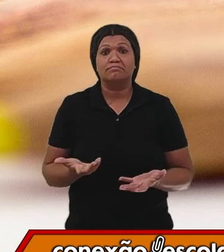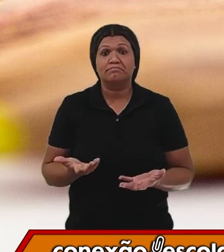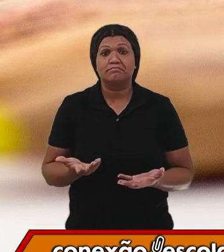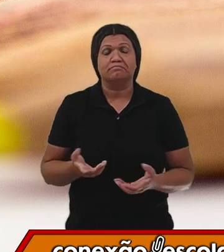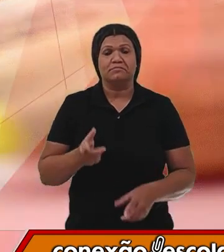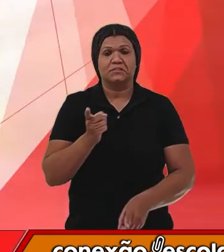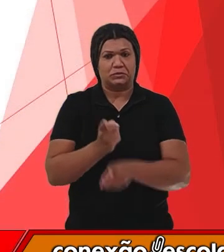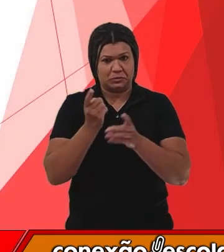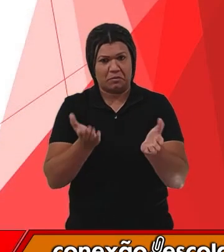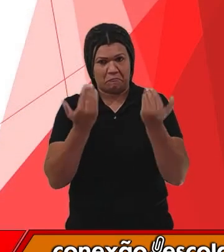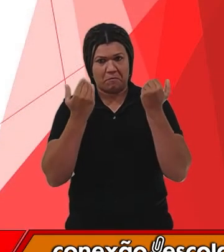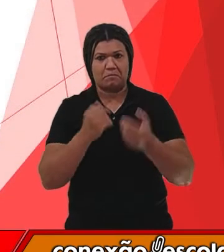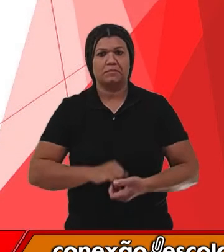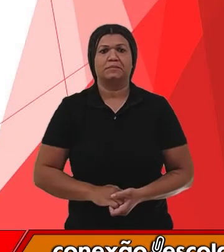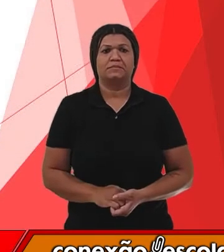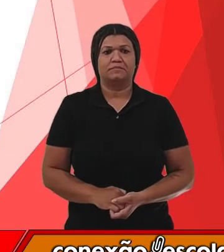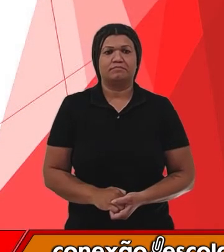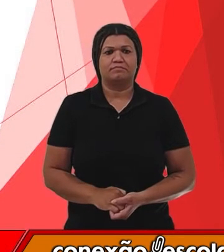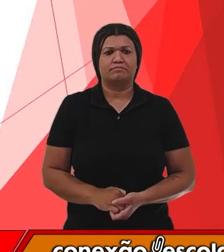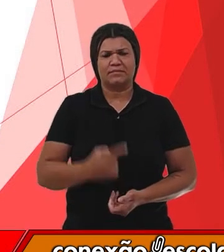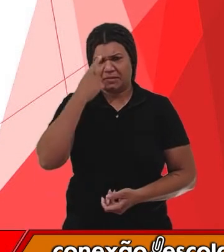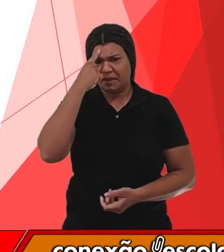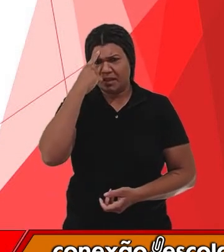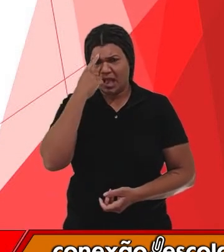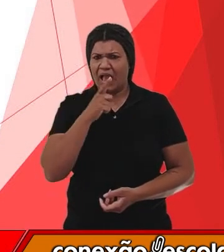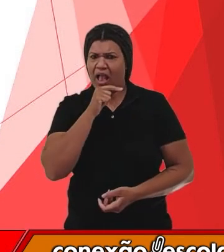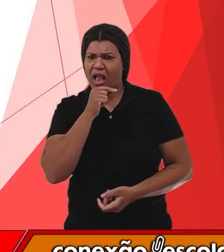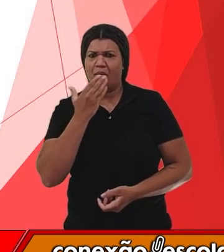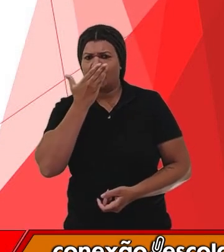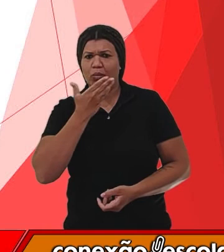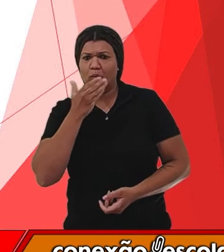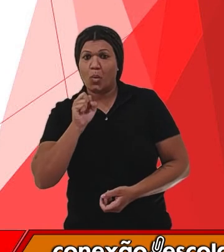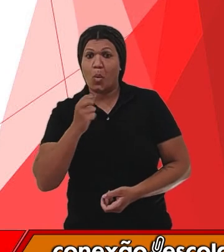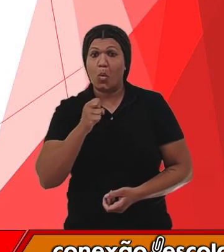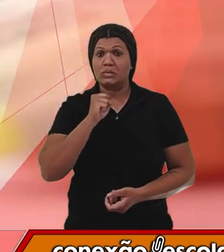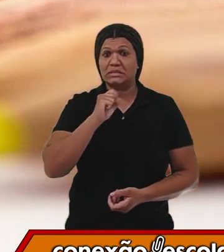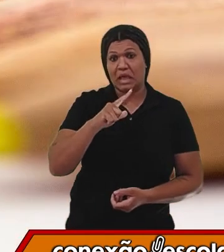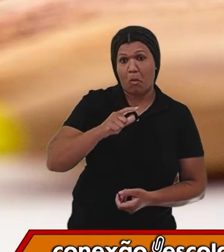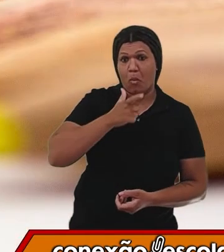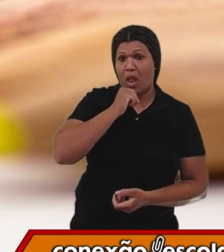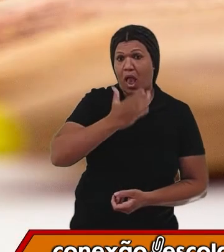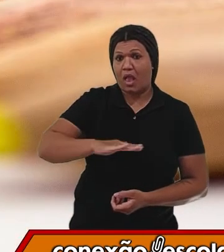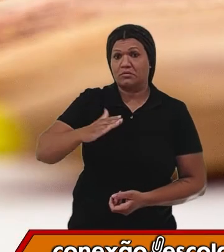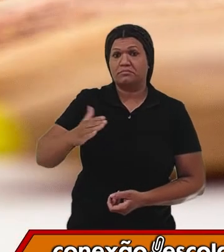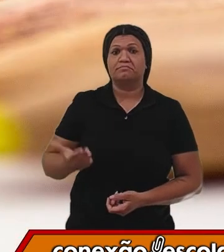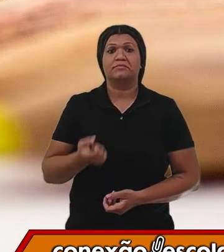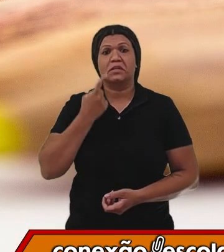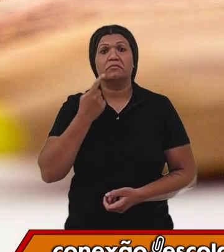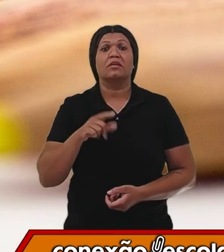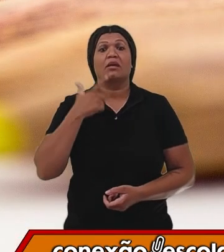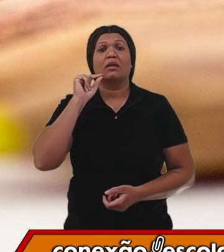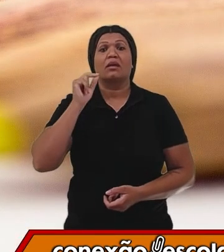Vamos descobrir? Será que é na água doce ou na água salgada? Vamos ver quem que vive na